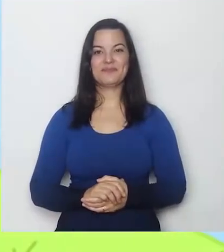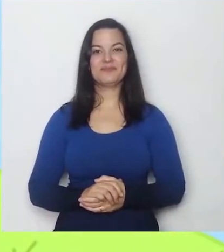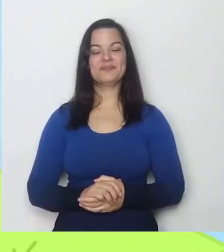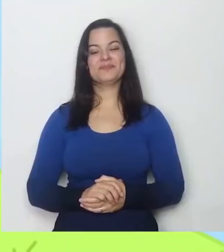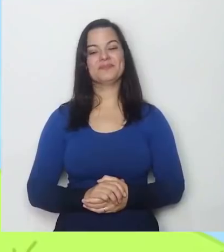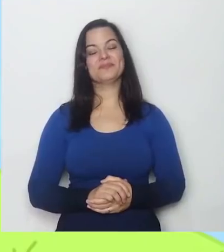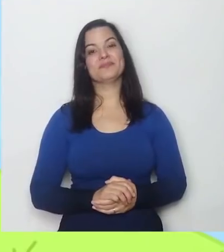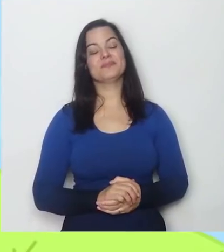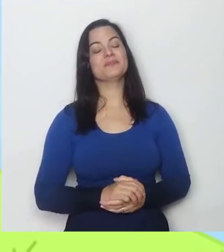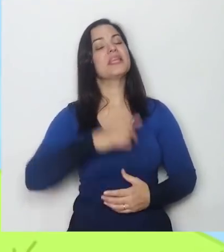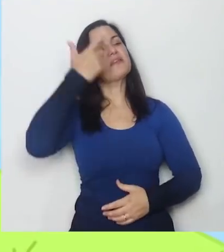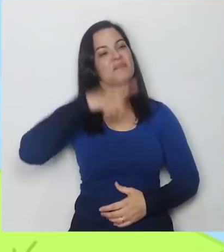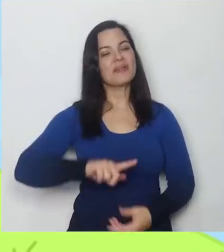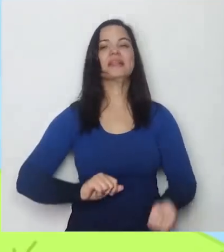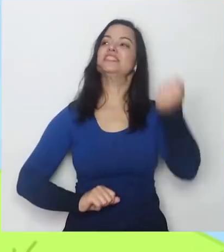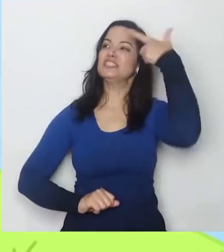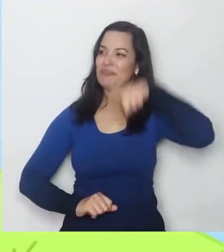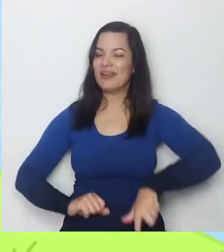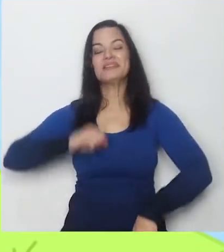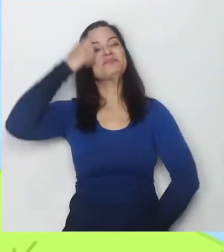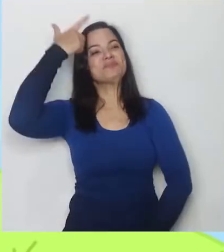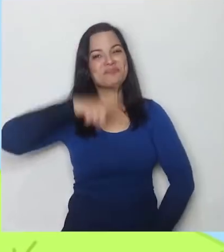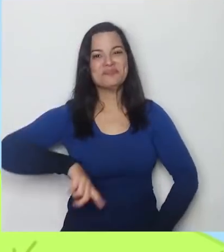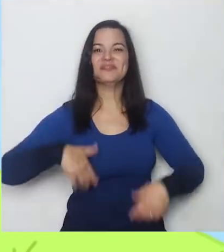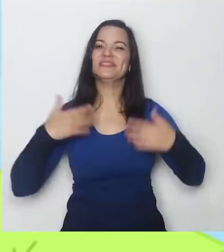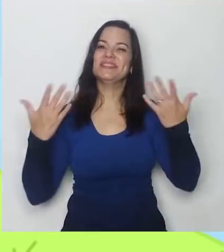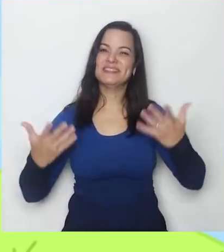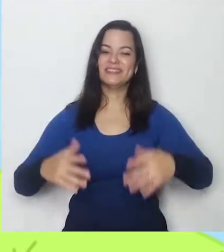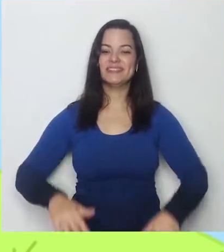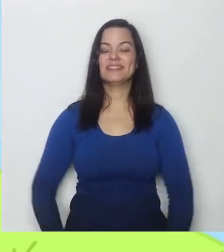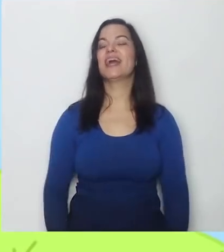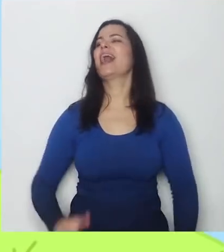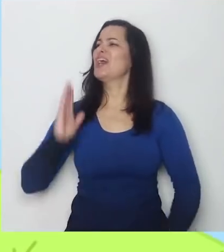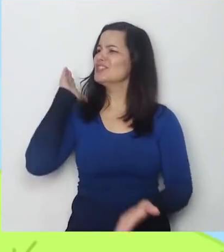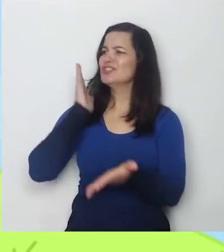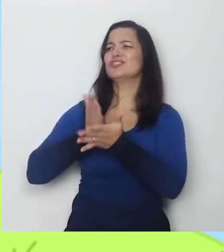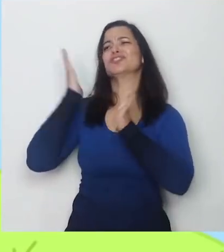E repete, repete, repete. Ai, já chega,